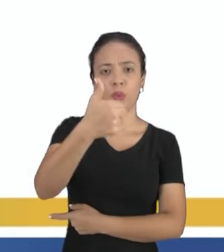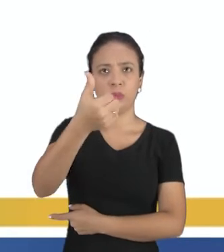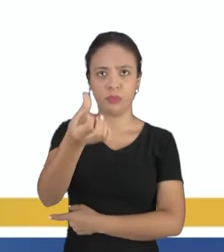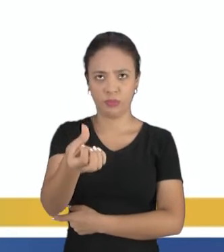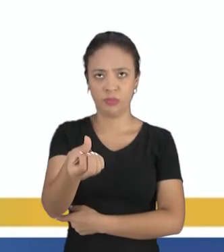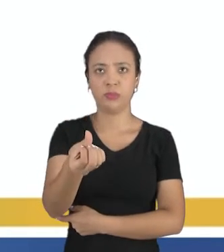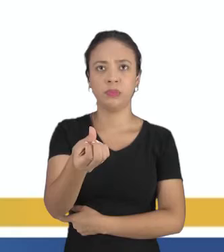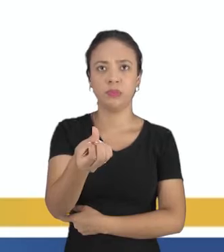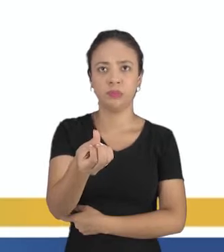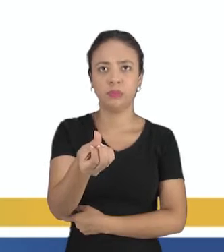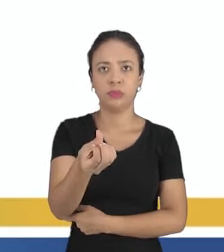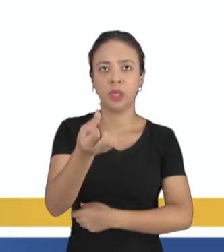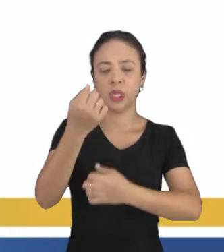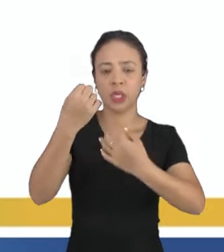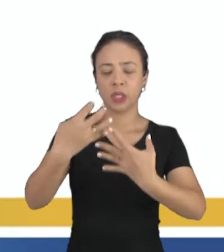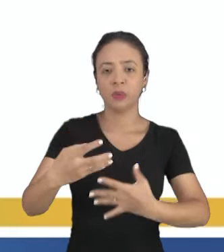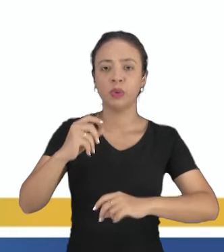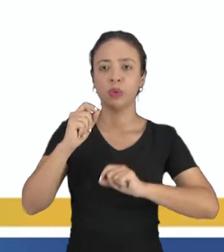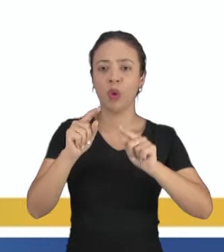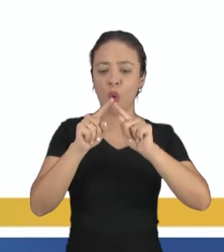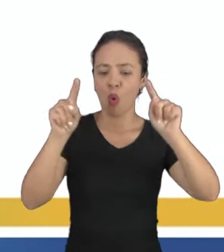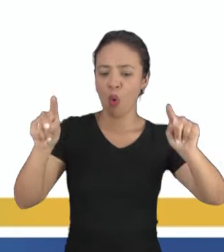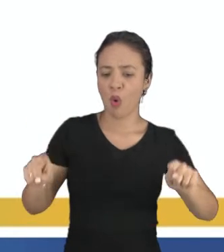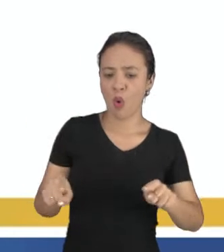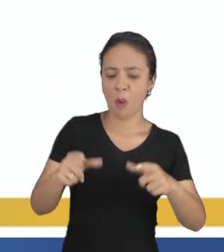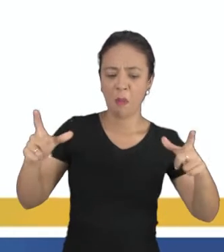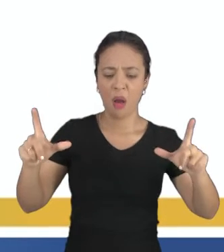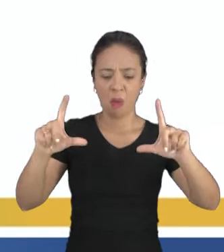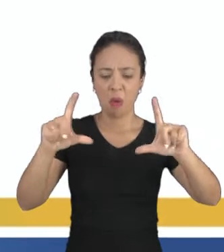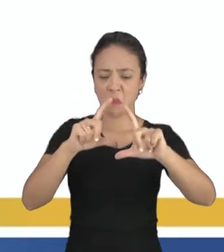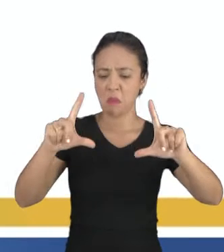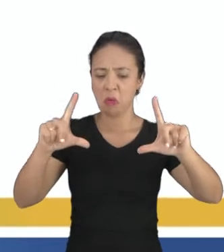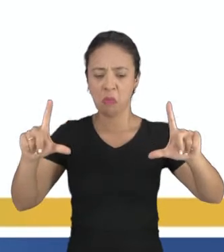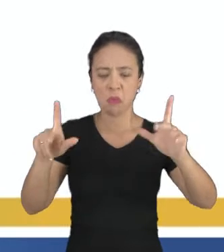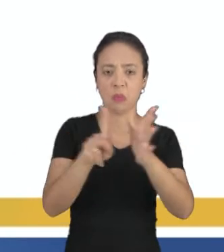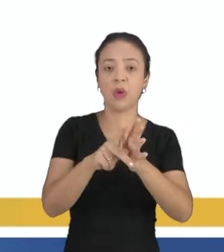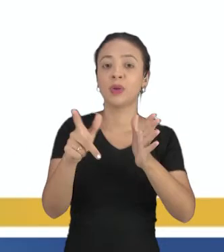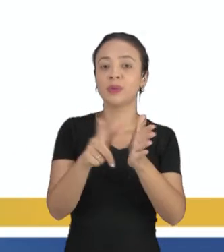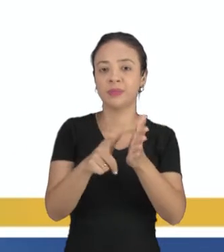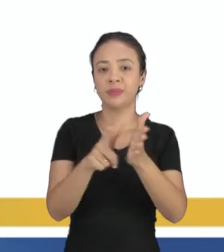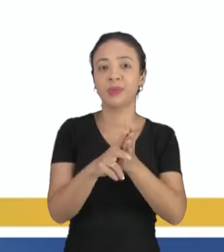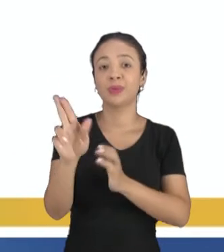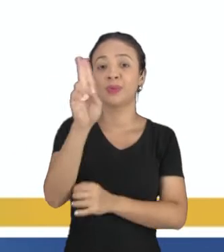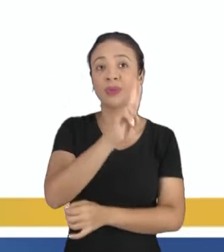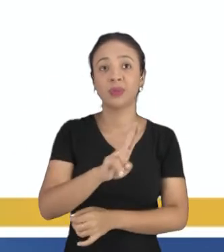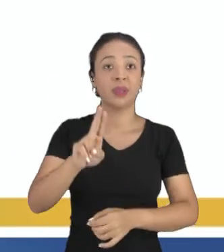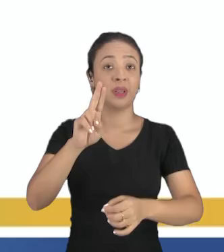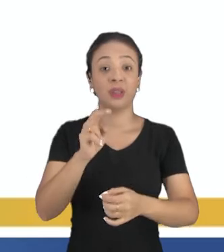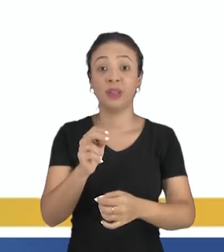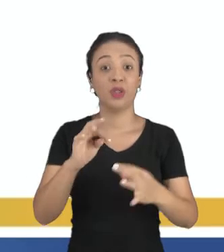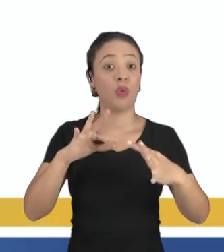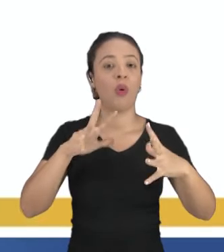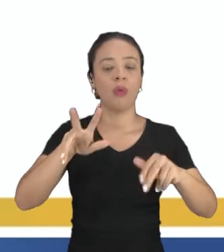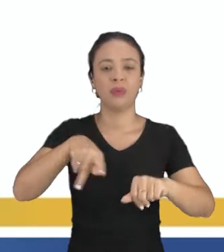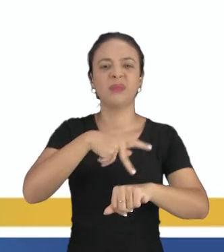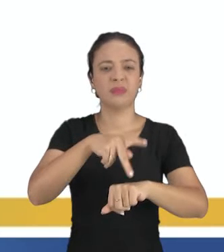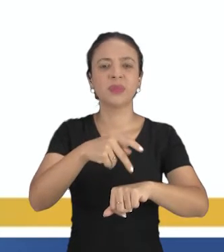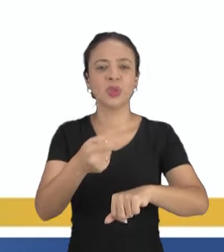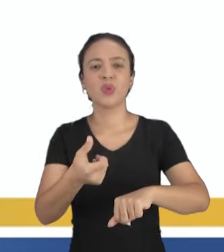216 define os tamanhos de papel utilizado em quase todos os